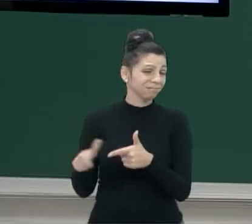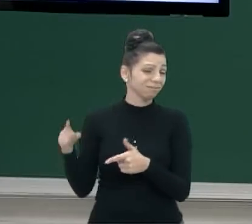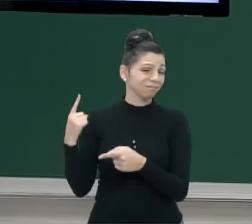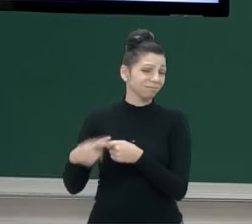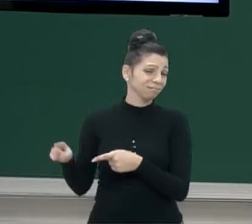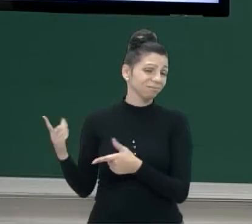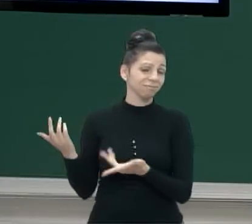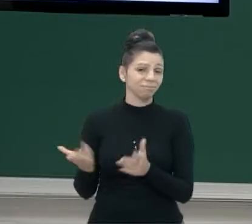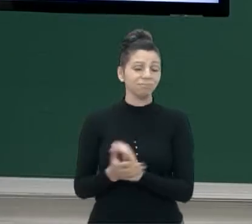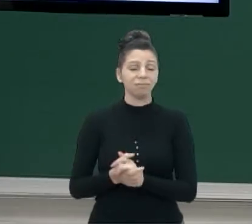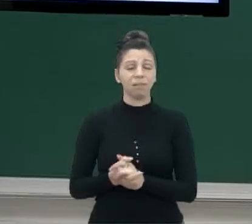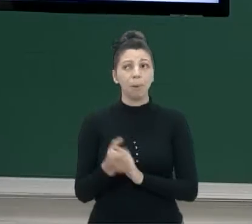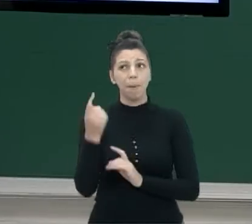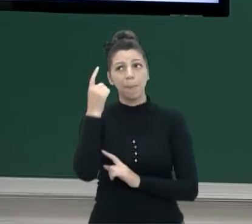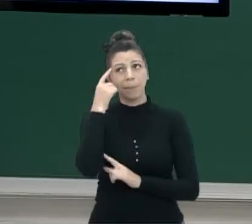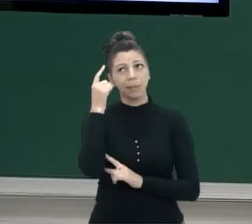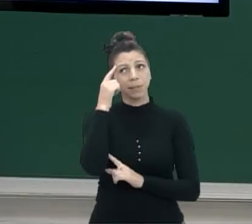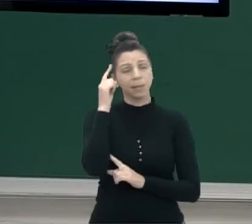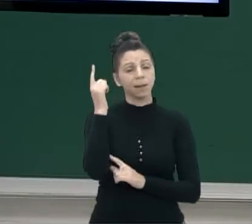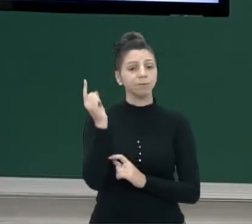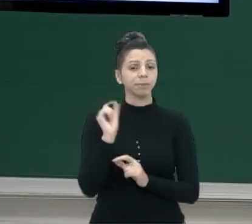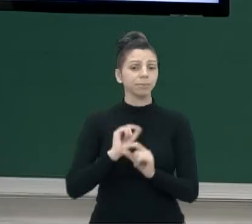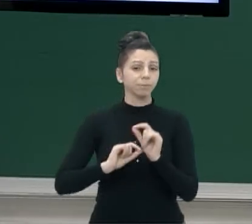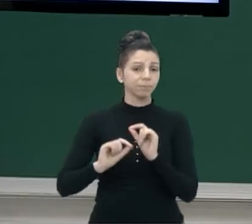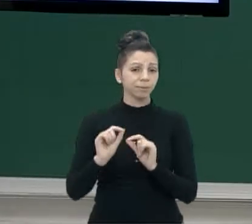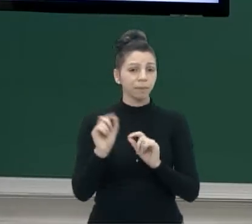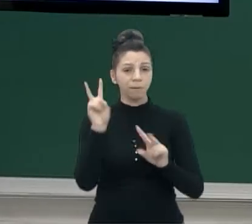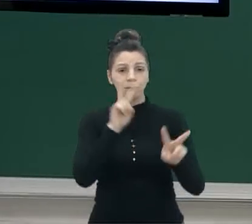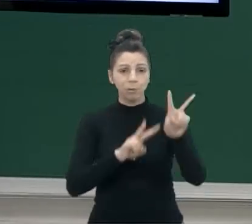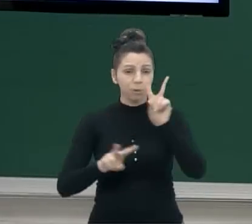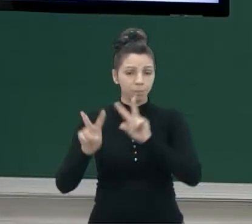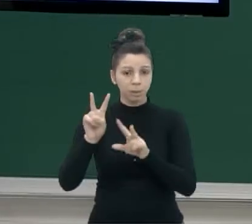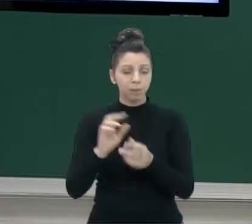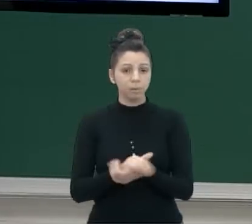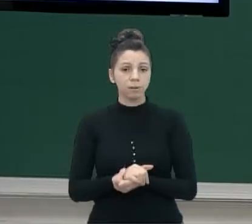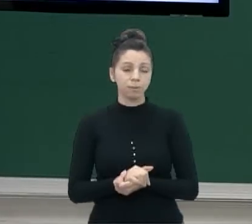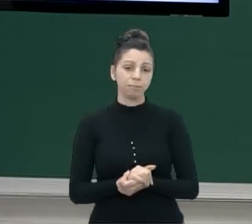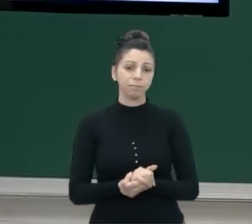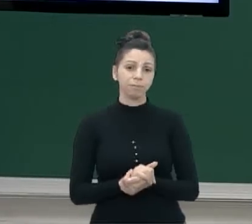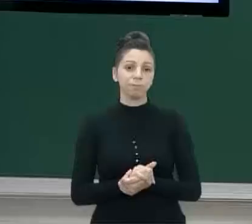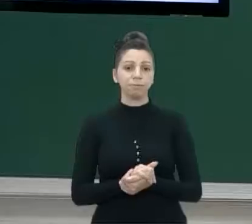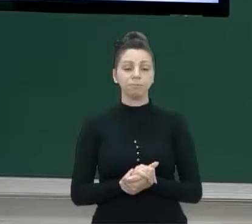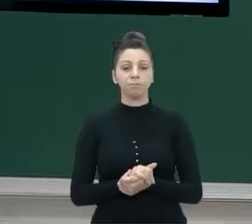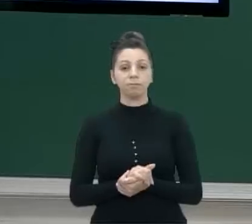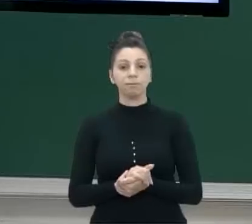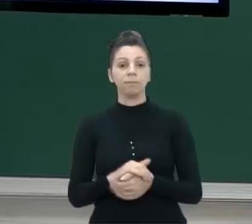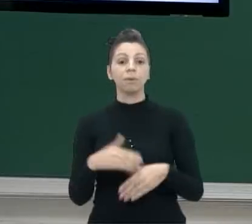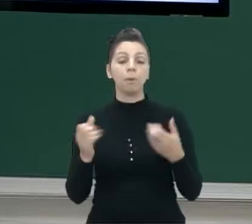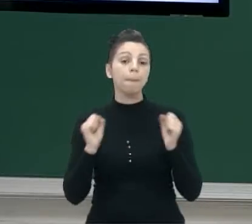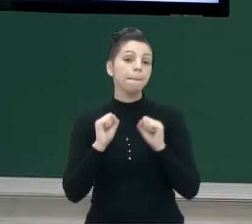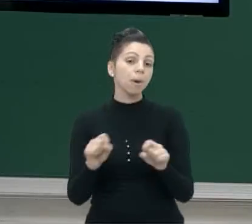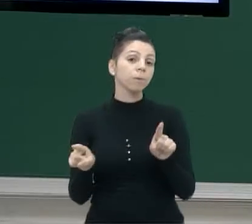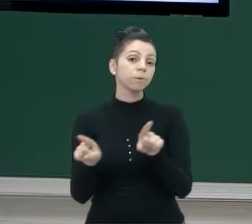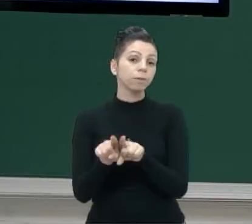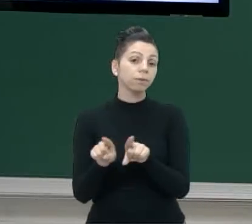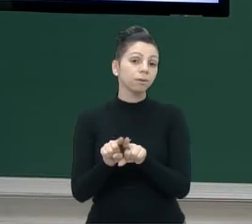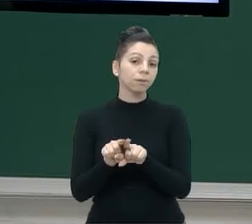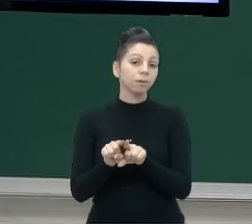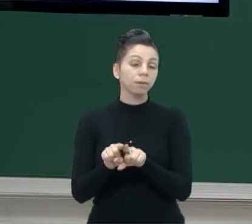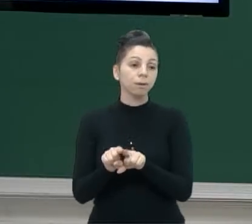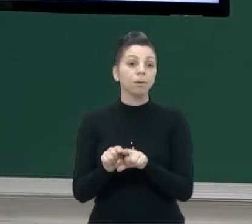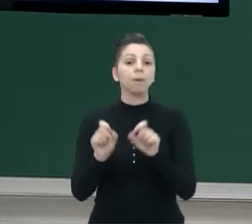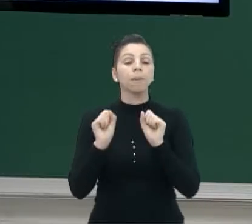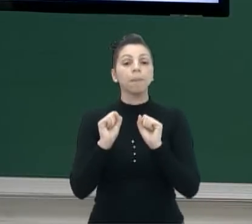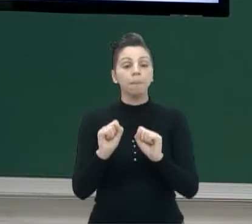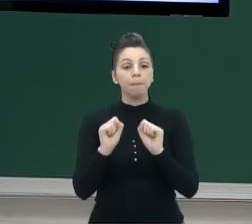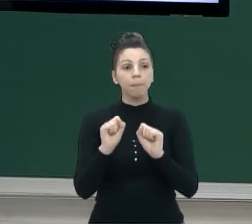eu pensar intuitivamente, certo? Muito bem, o 3/16. Então, a gente pode fazer o nosso